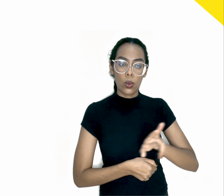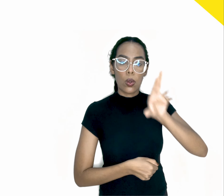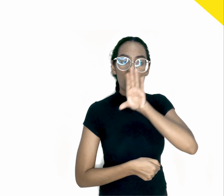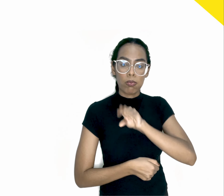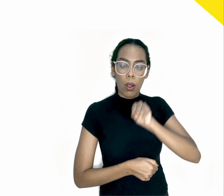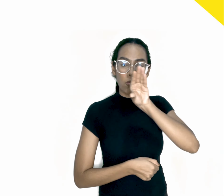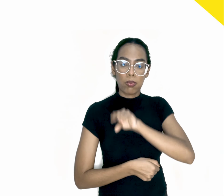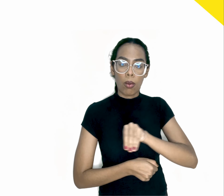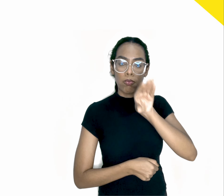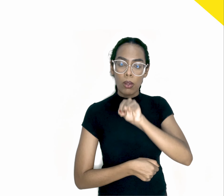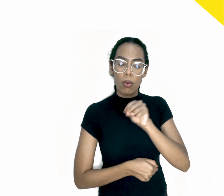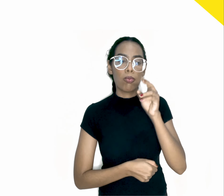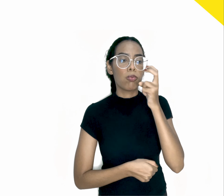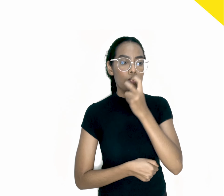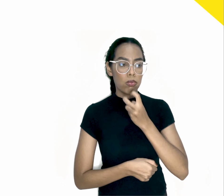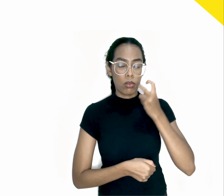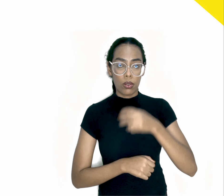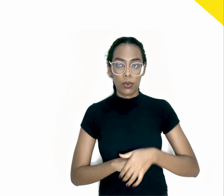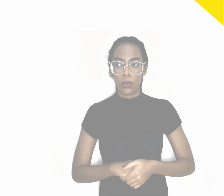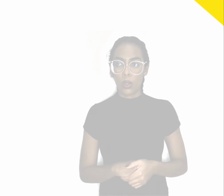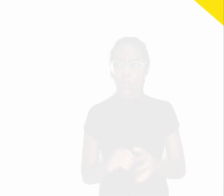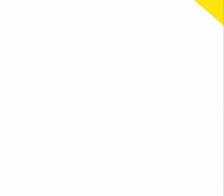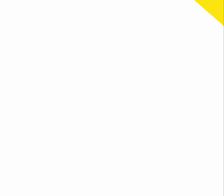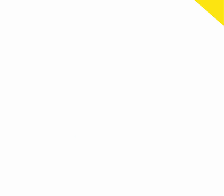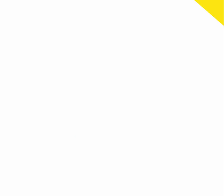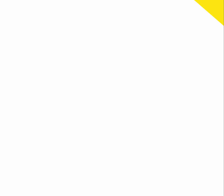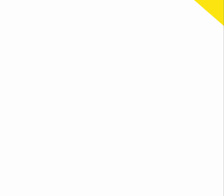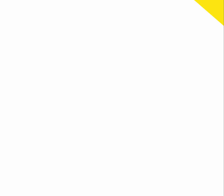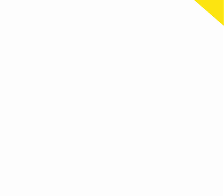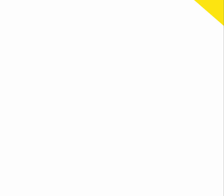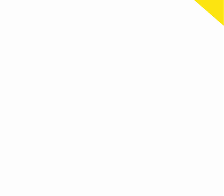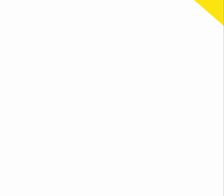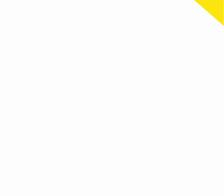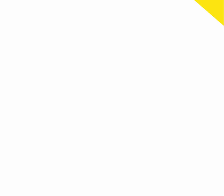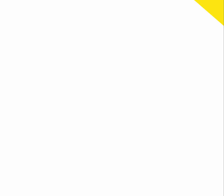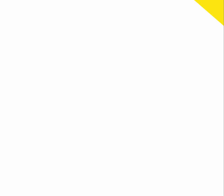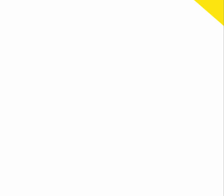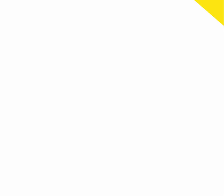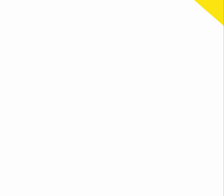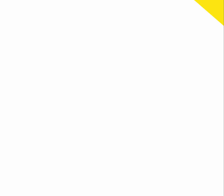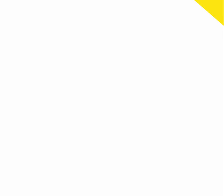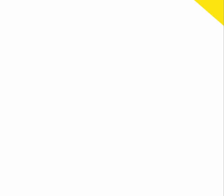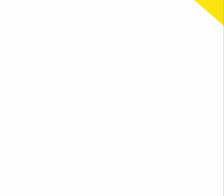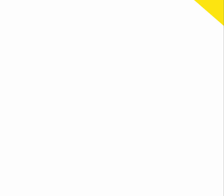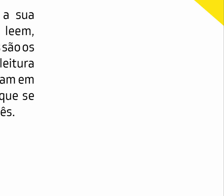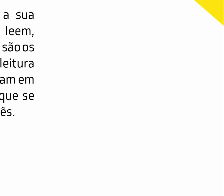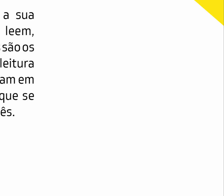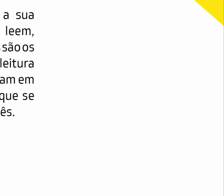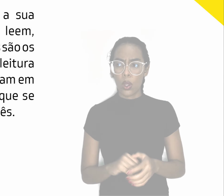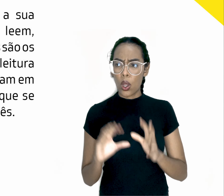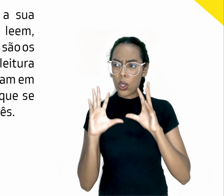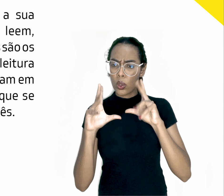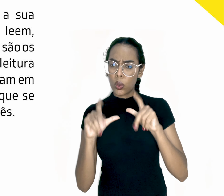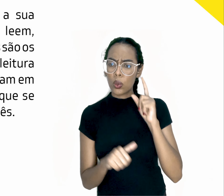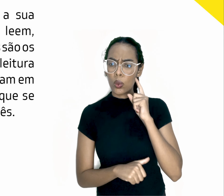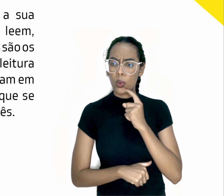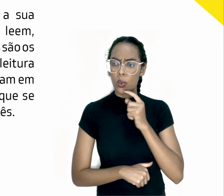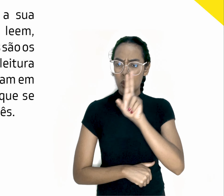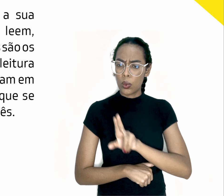Muitos surdos produzem sons e, inclusive, são oralizados e falam português Todo